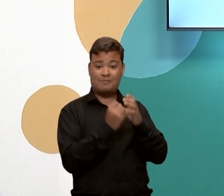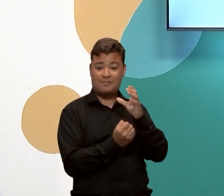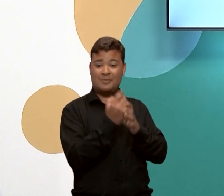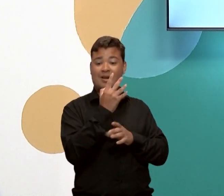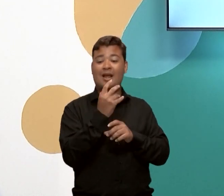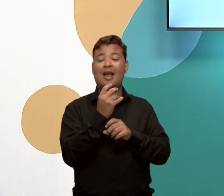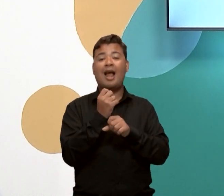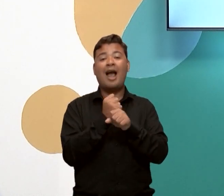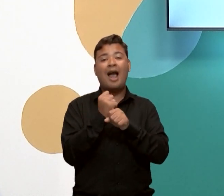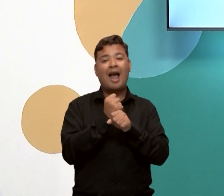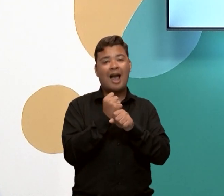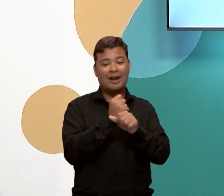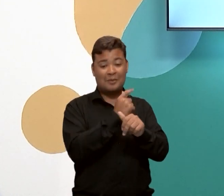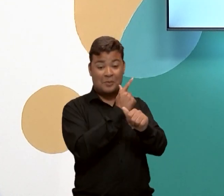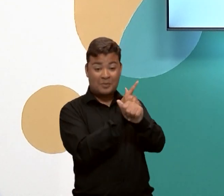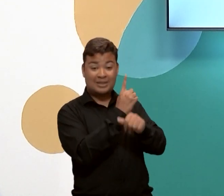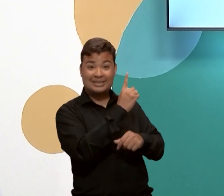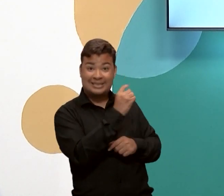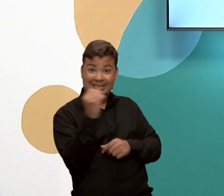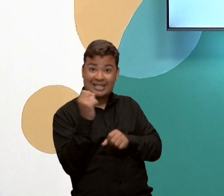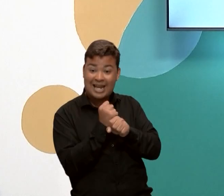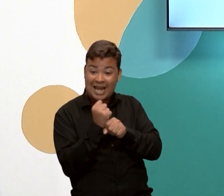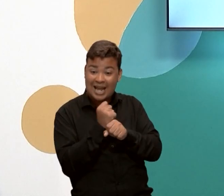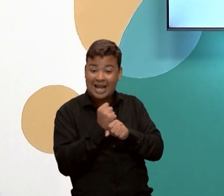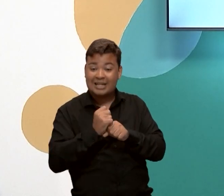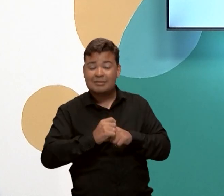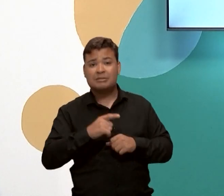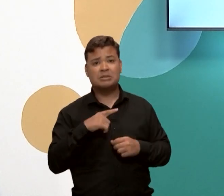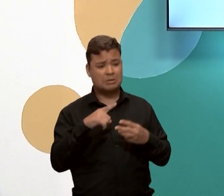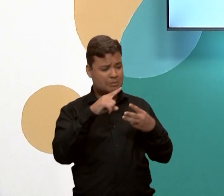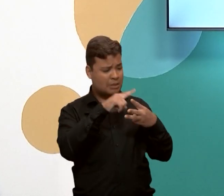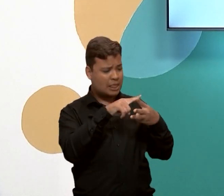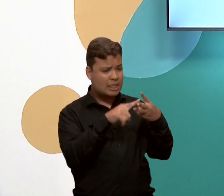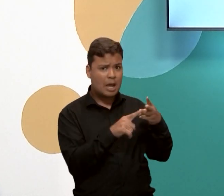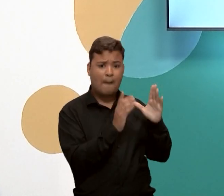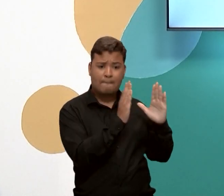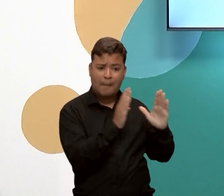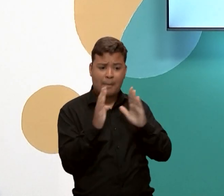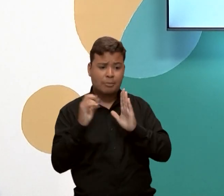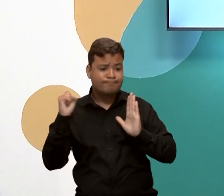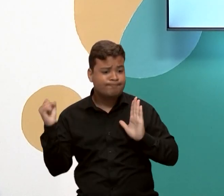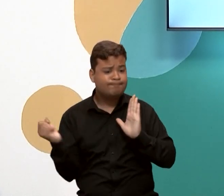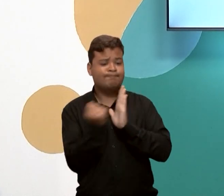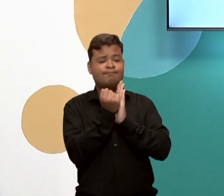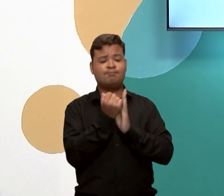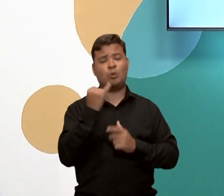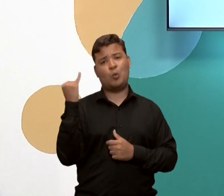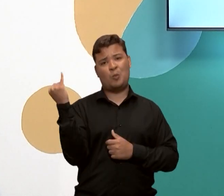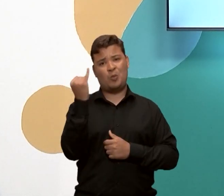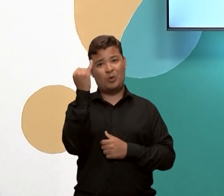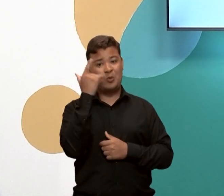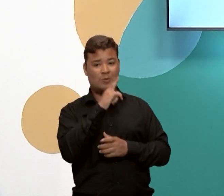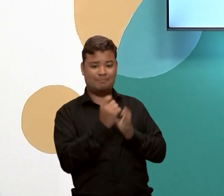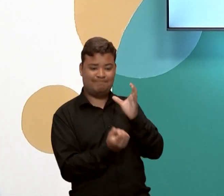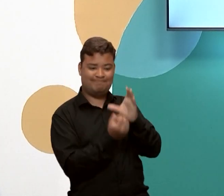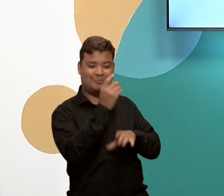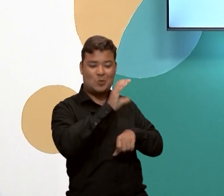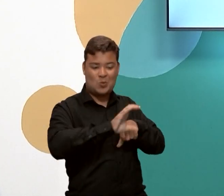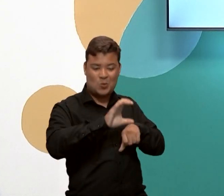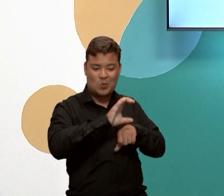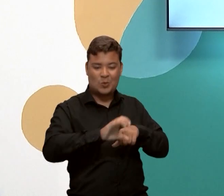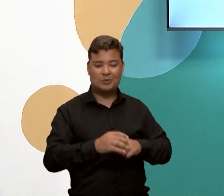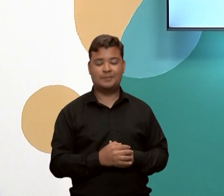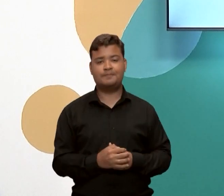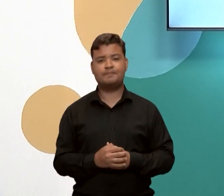Já 3 momentos importantes para a criação desse curso. E qual que é o balanço desse